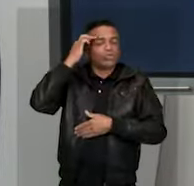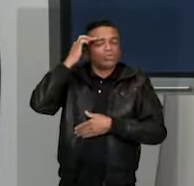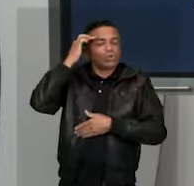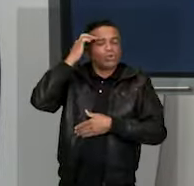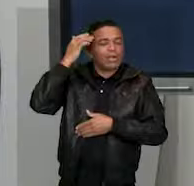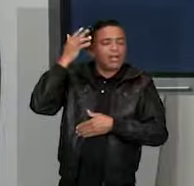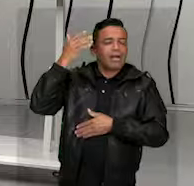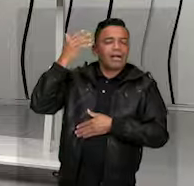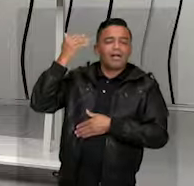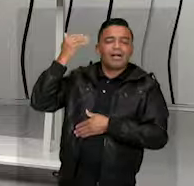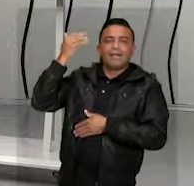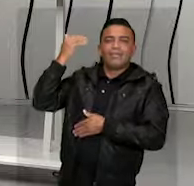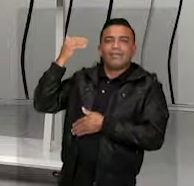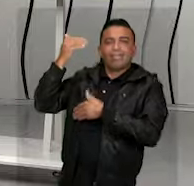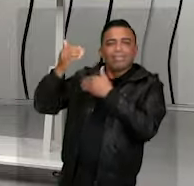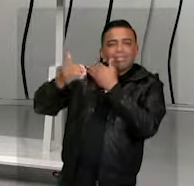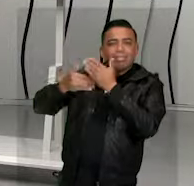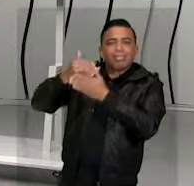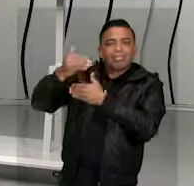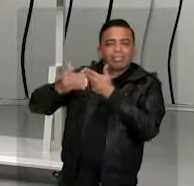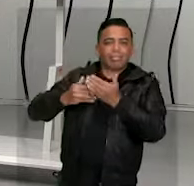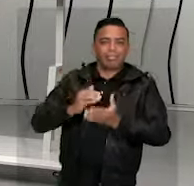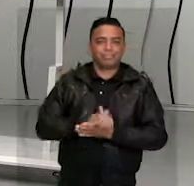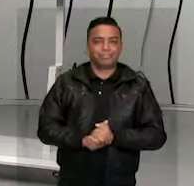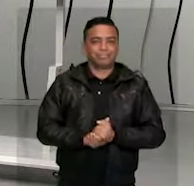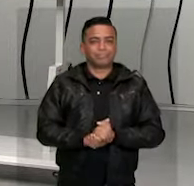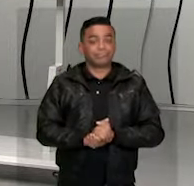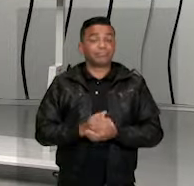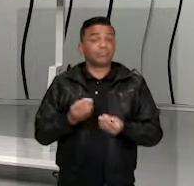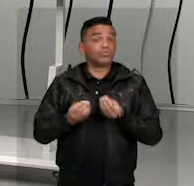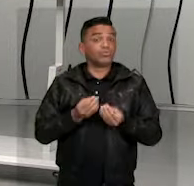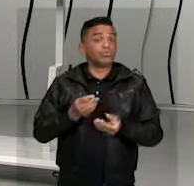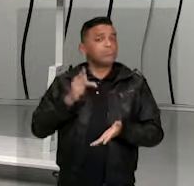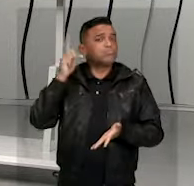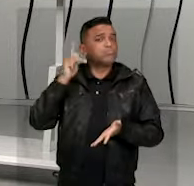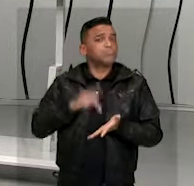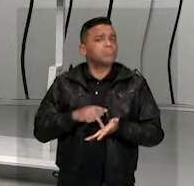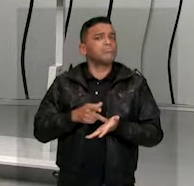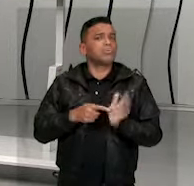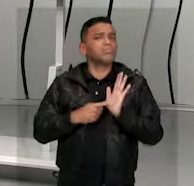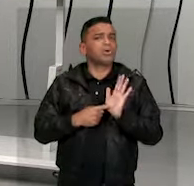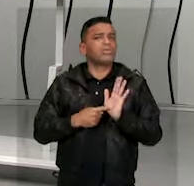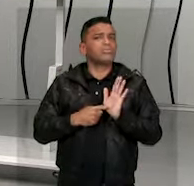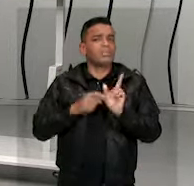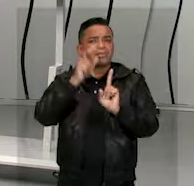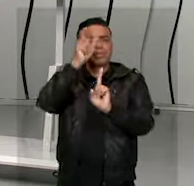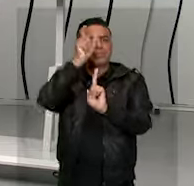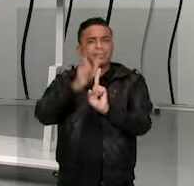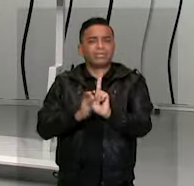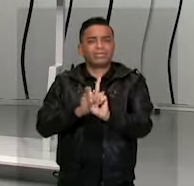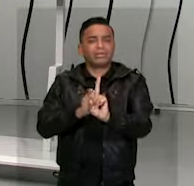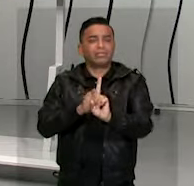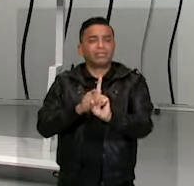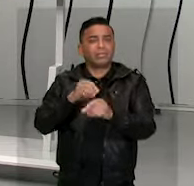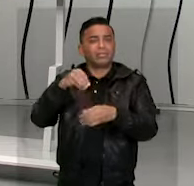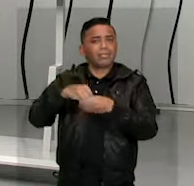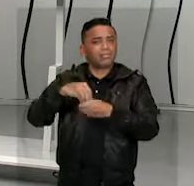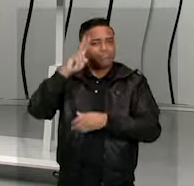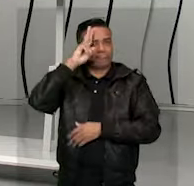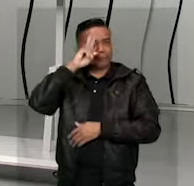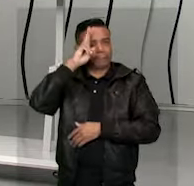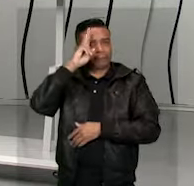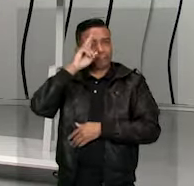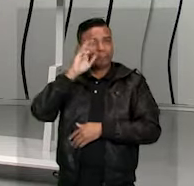era um processo, certo? Como que se define as personagens no conto?